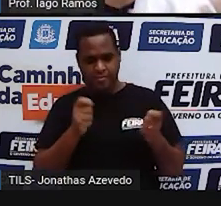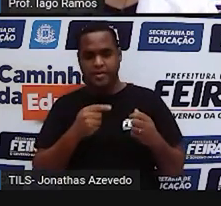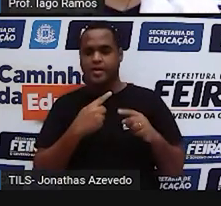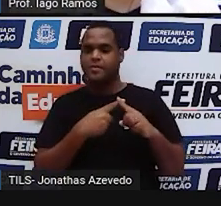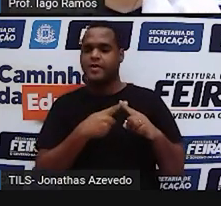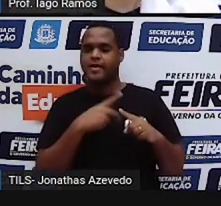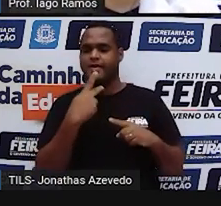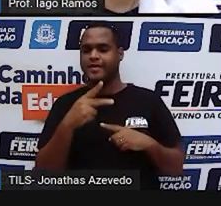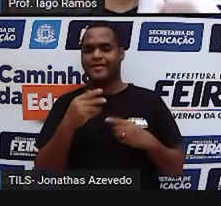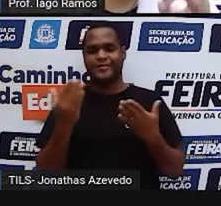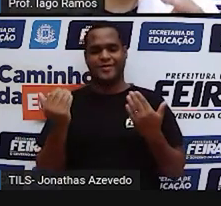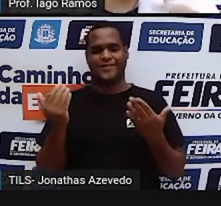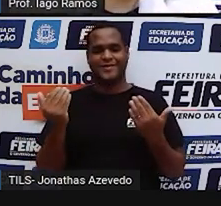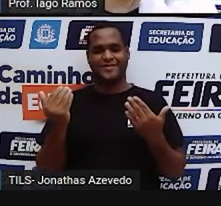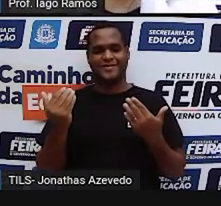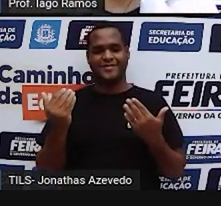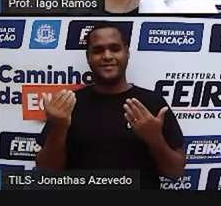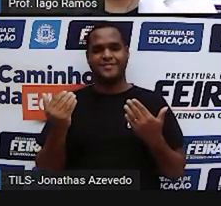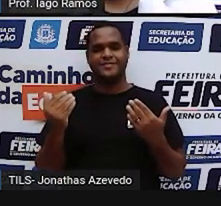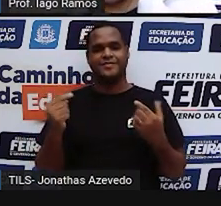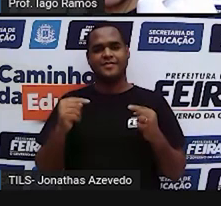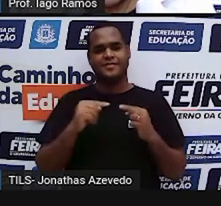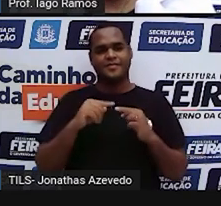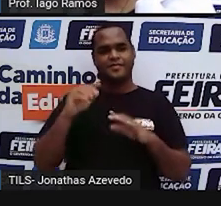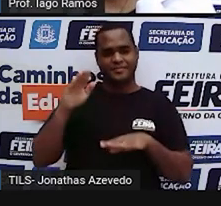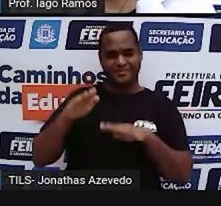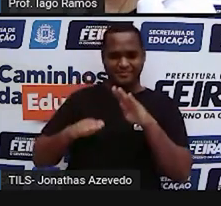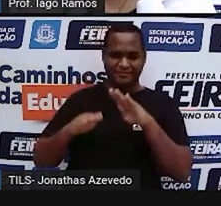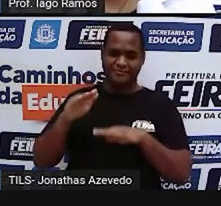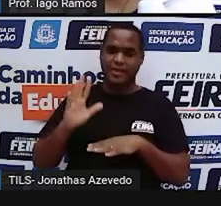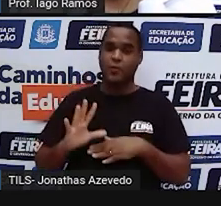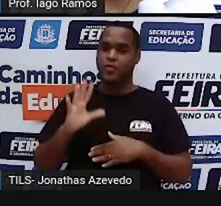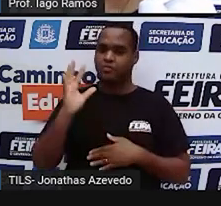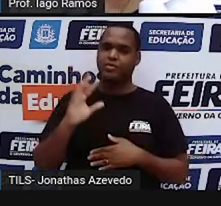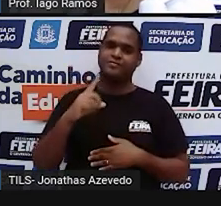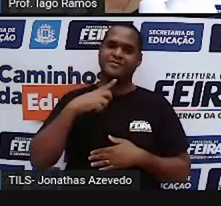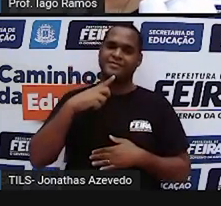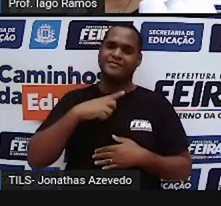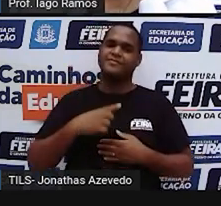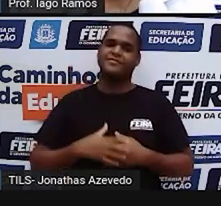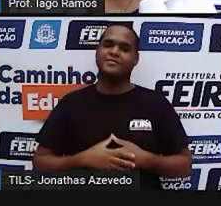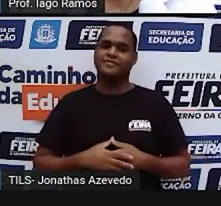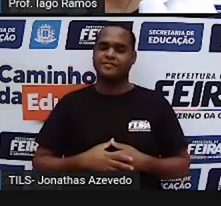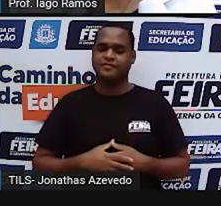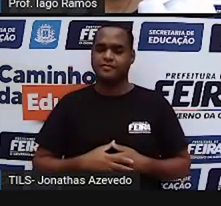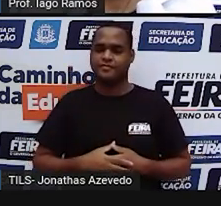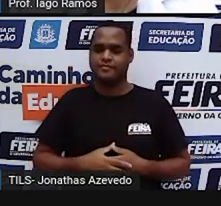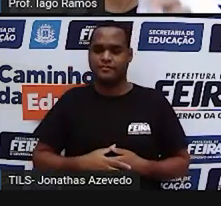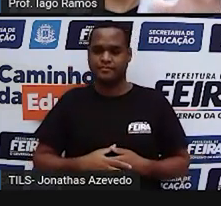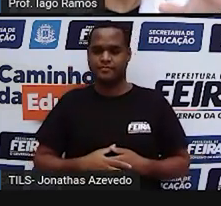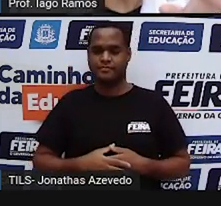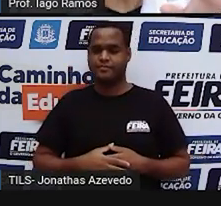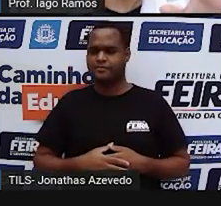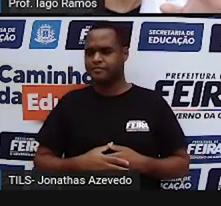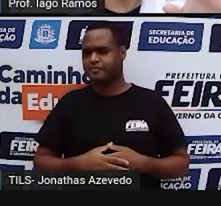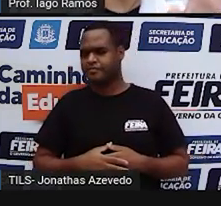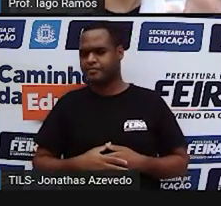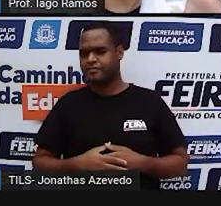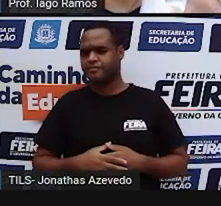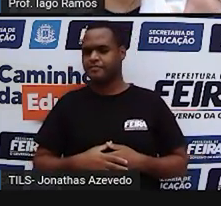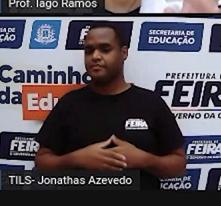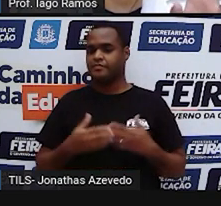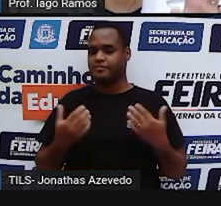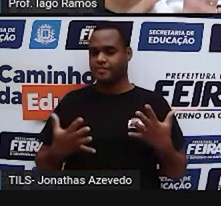porque ela é mais nova não tem essa coisa da variação aí acontecendo certo bacana e a